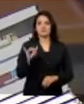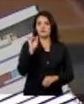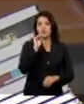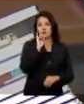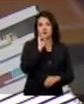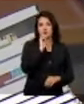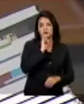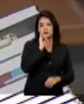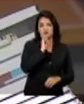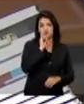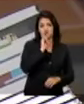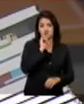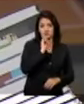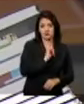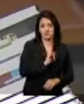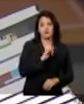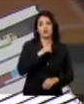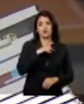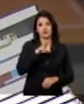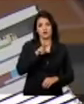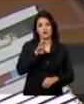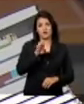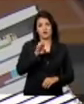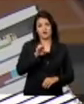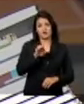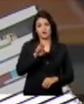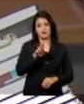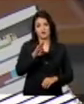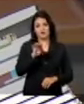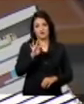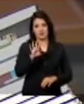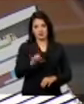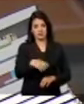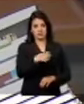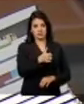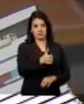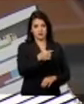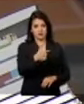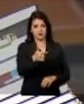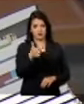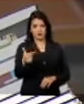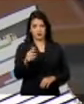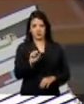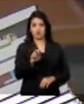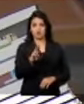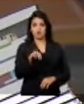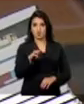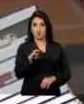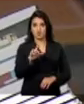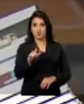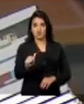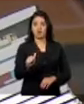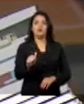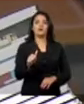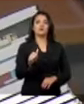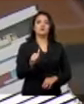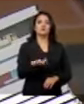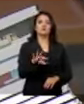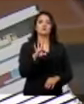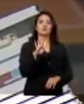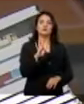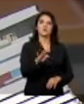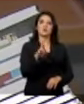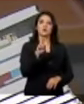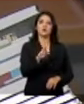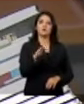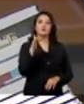exemplificada no verbete 122 da súmula do Tribunal Regional Federal da 4ª